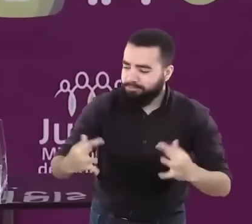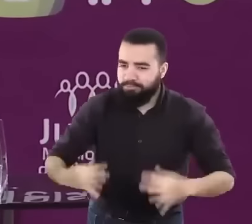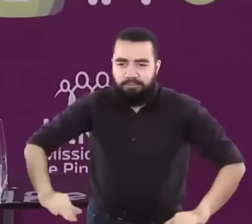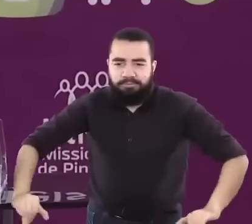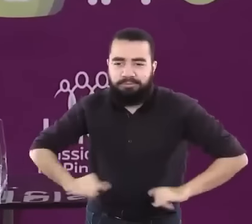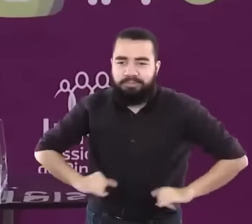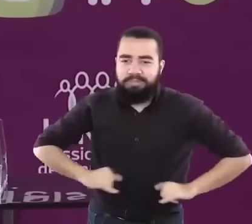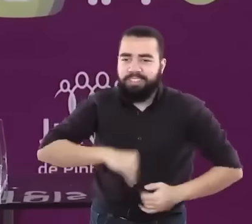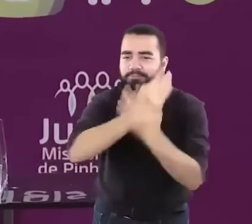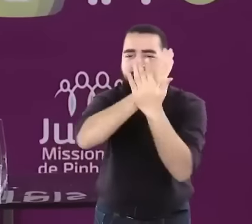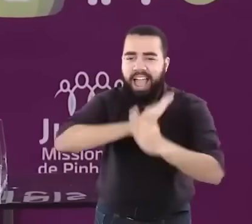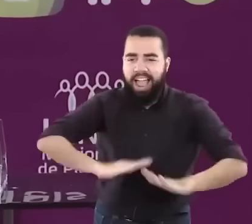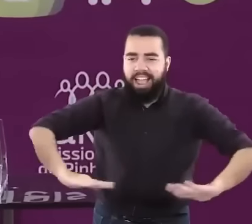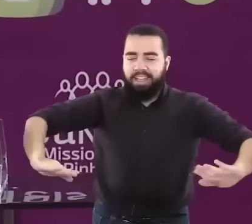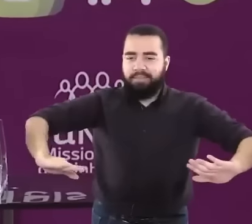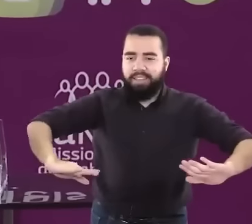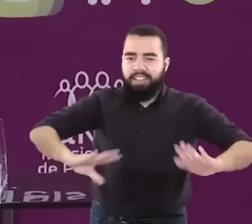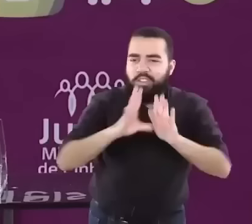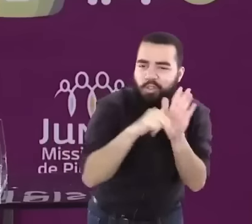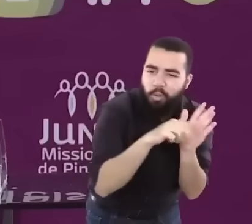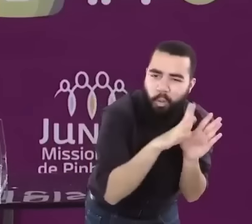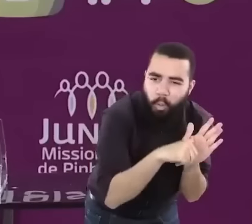sofrimento nem